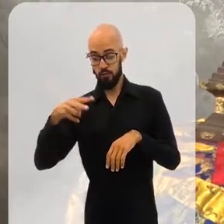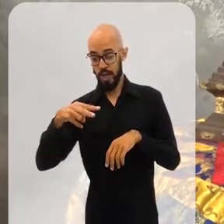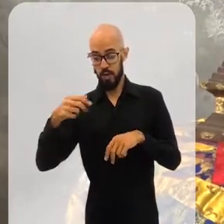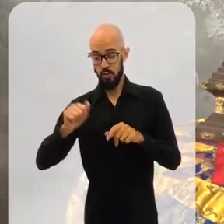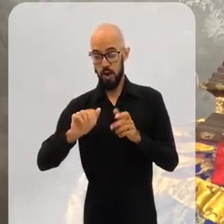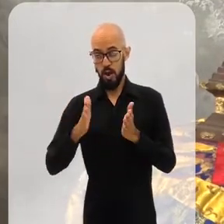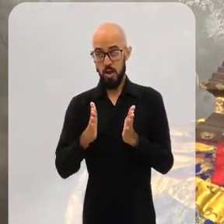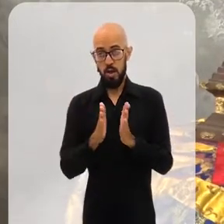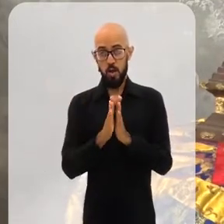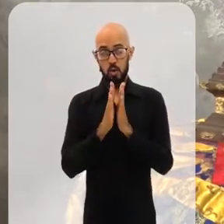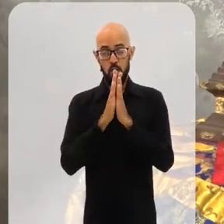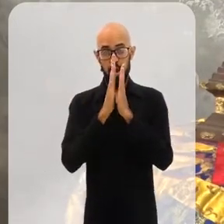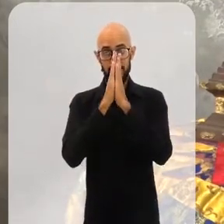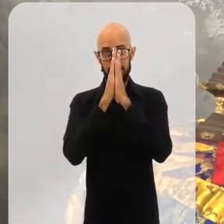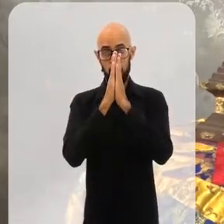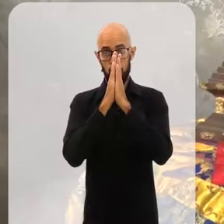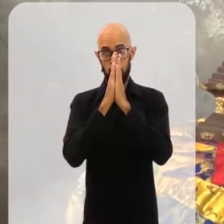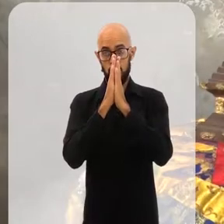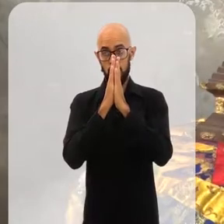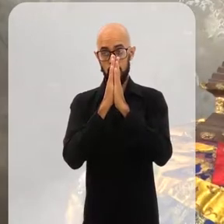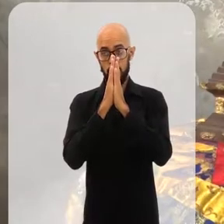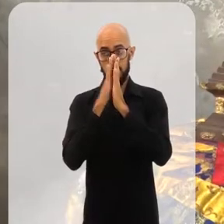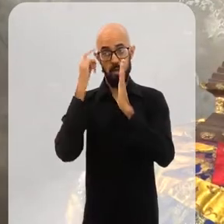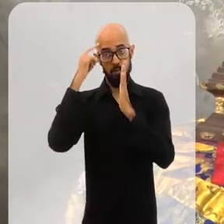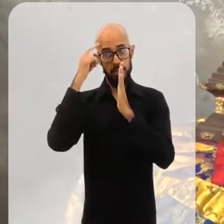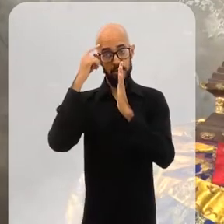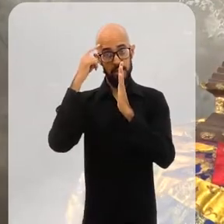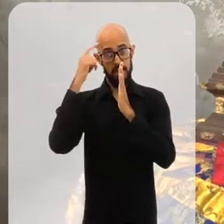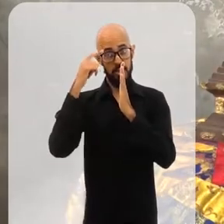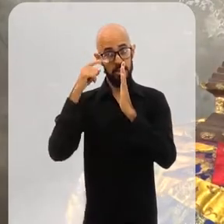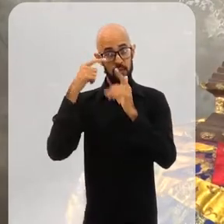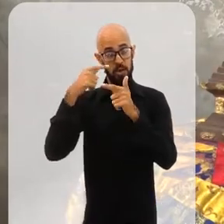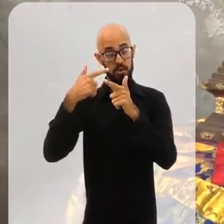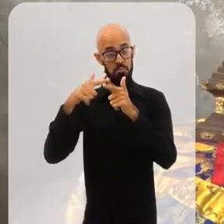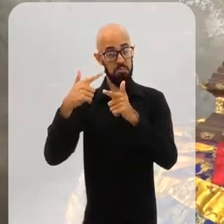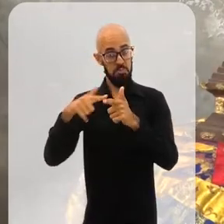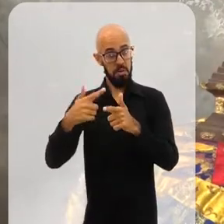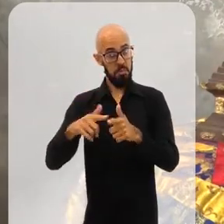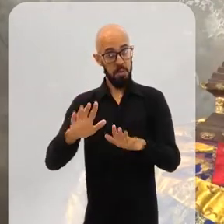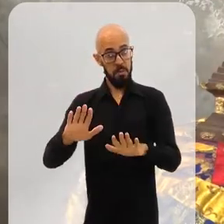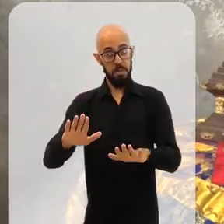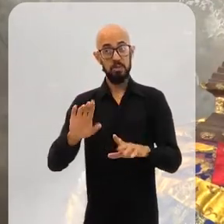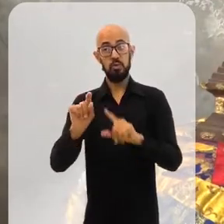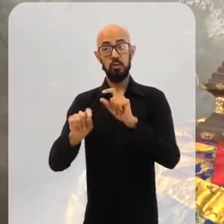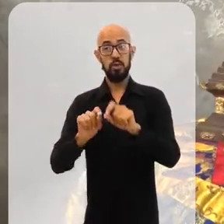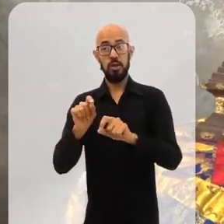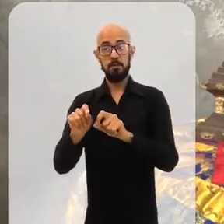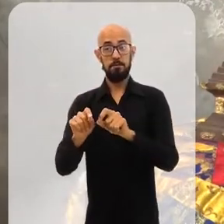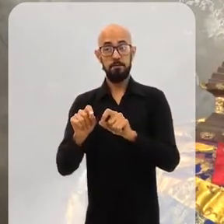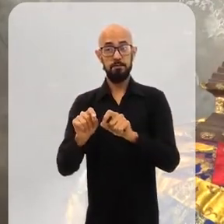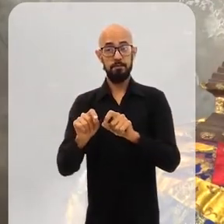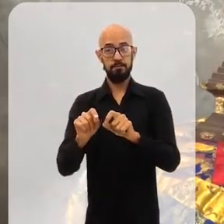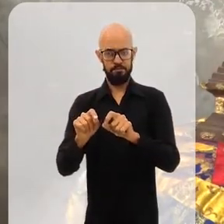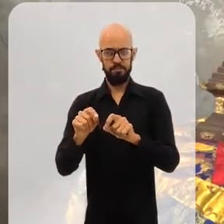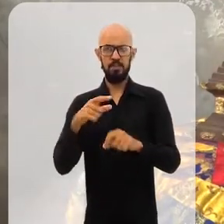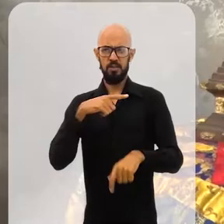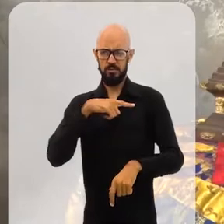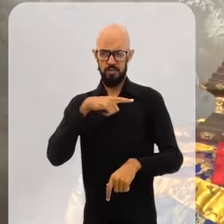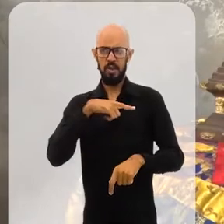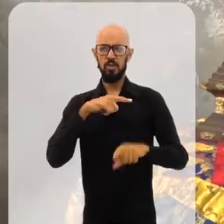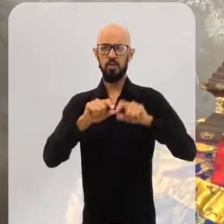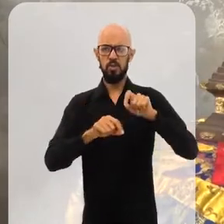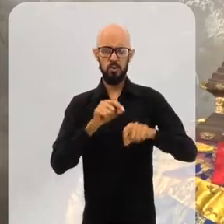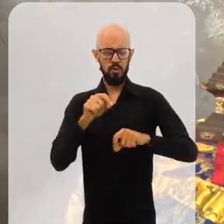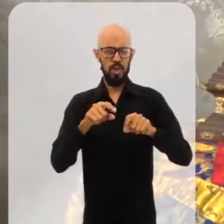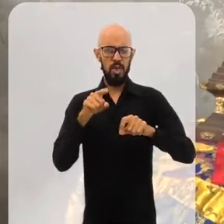mas bem do lado mesmo, que eu pensei até que estivesse prejudicando, mas não. Ele falou que não. E eu acho que tem a ver